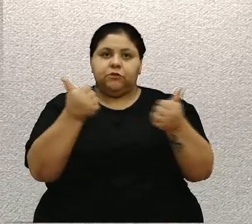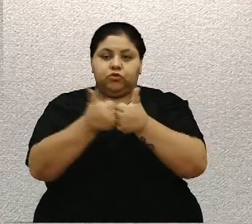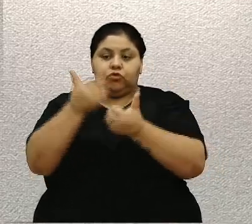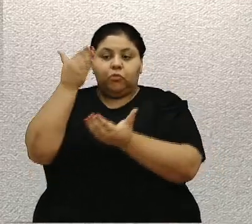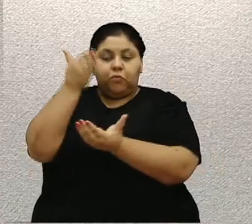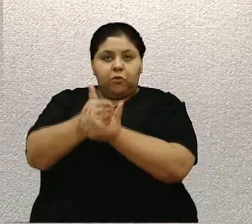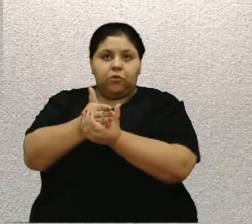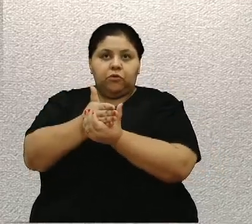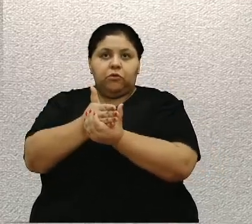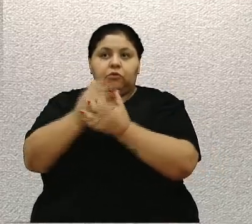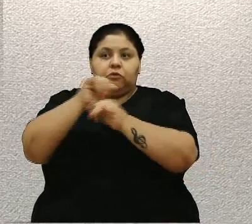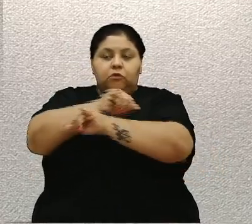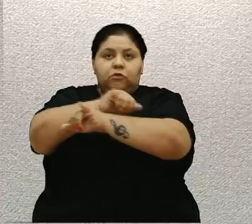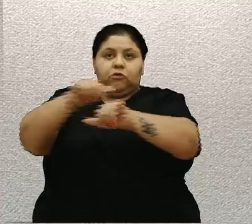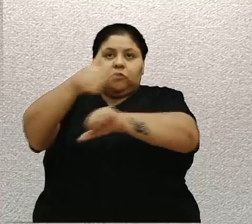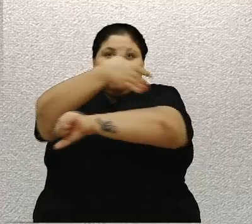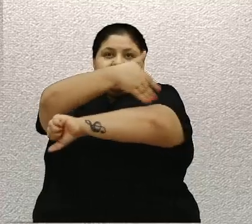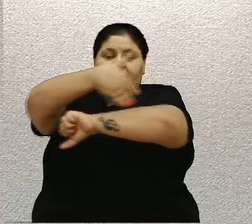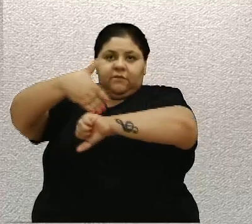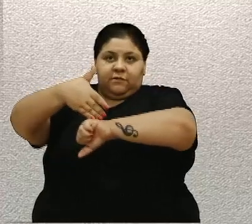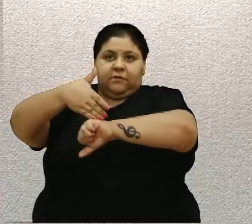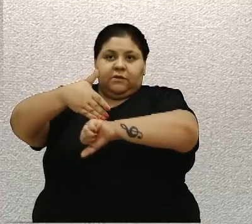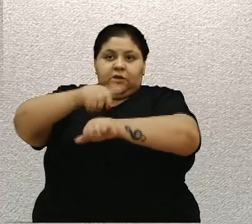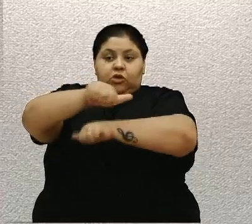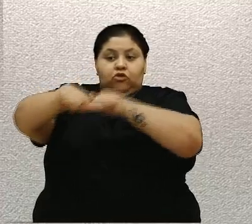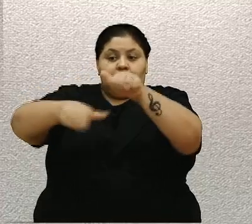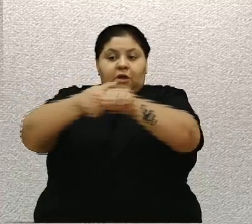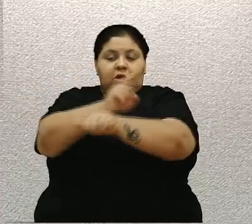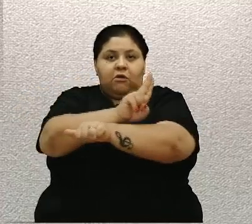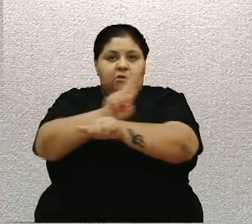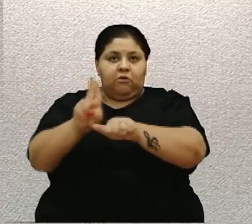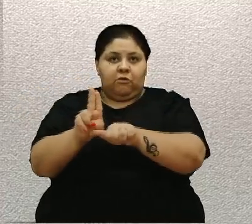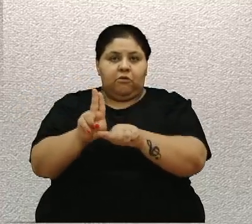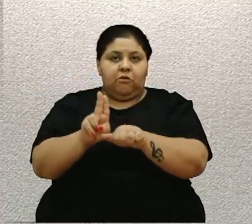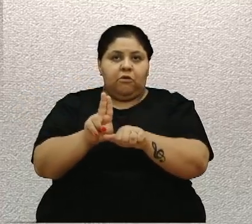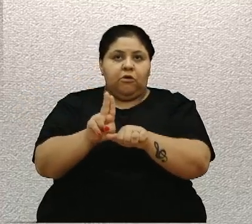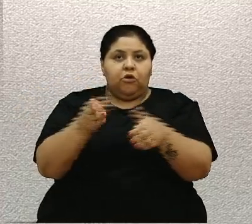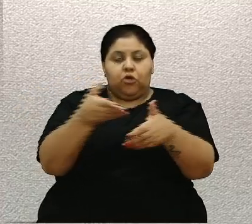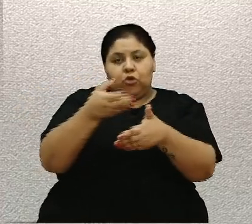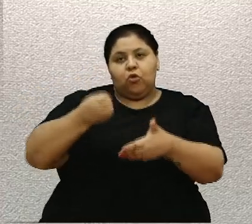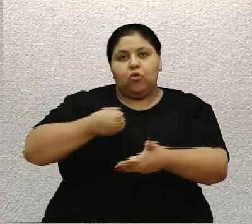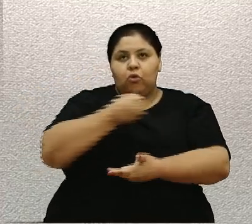processo, informando que a via em questão a ser denominada, codificada sob o número